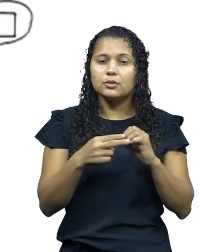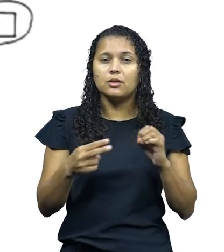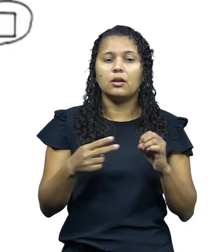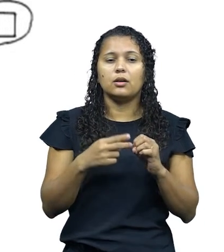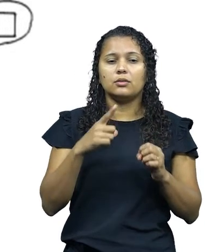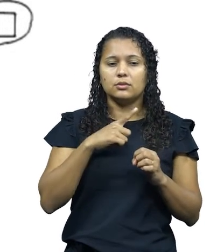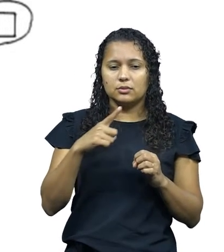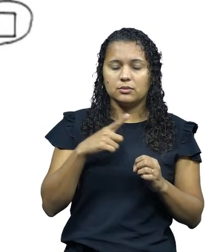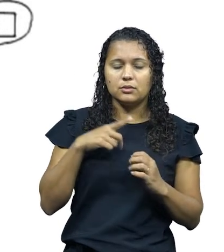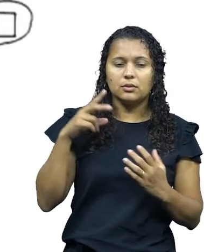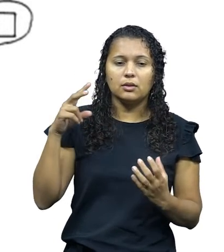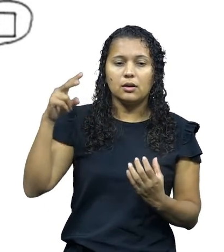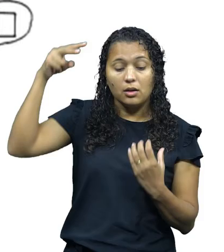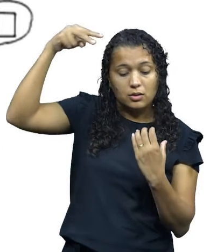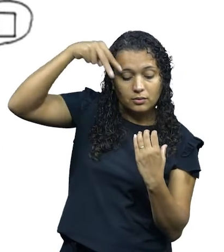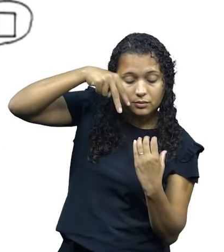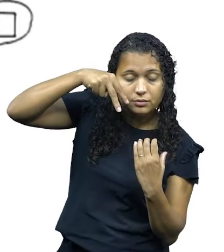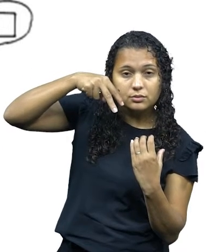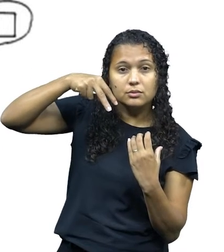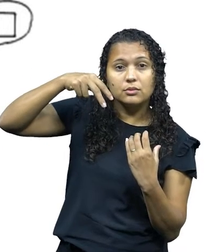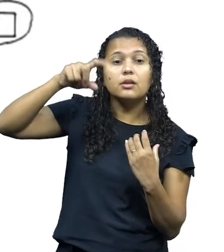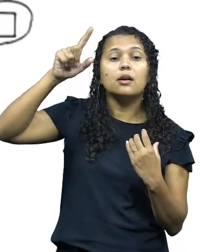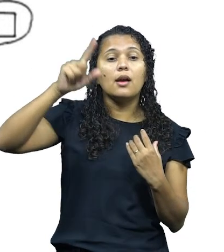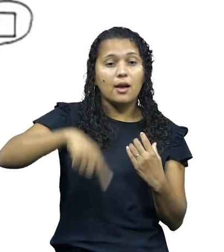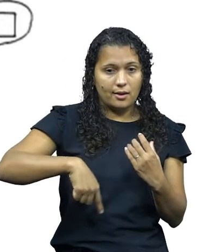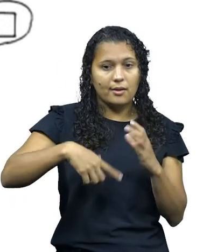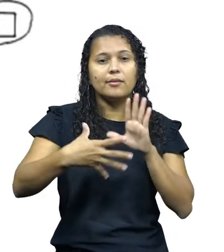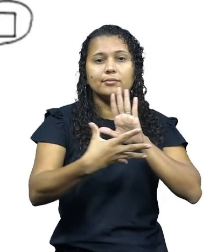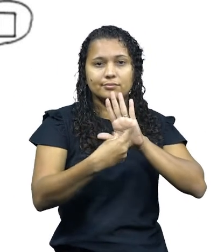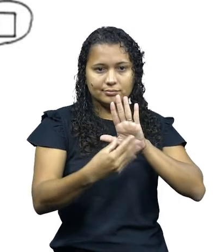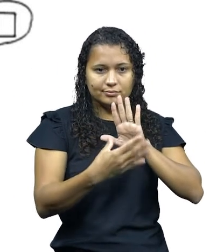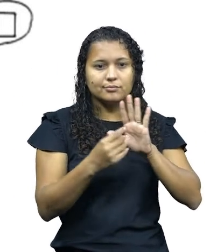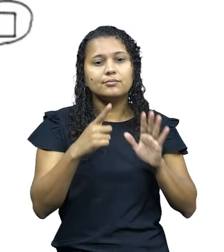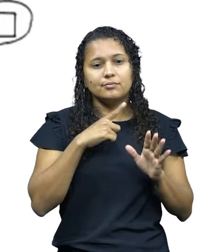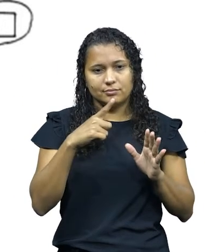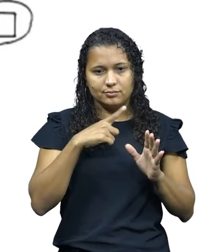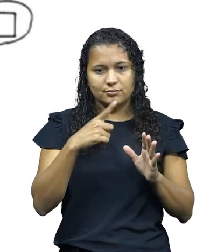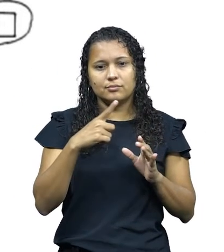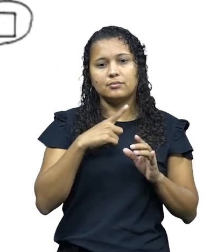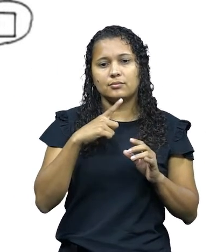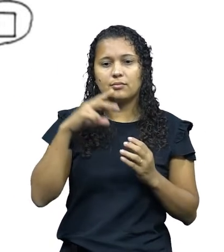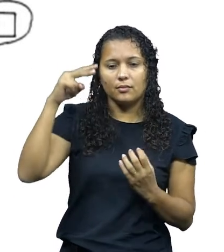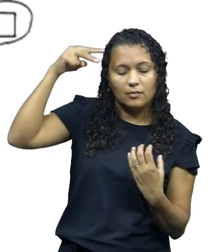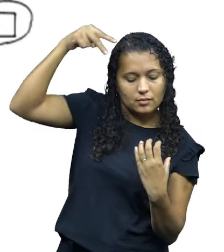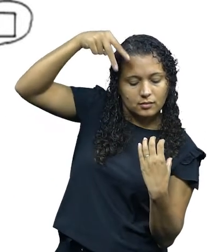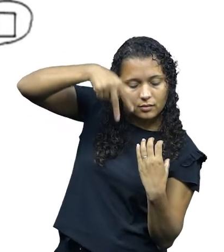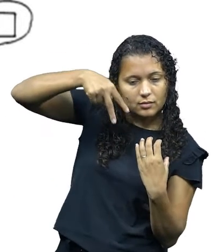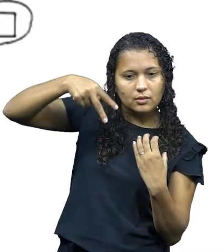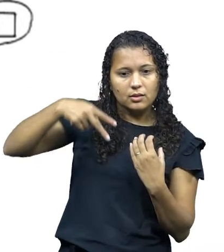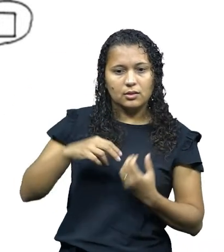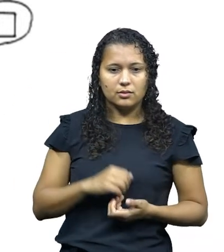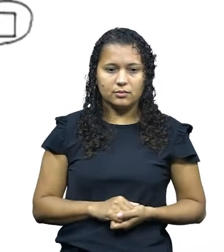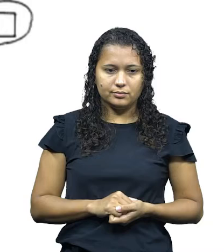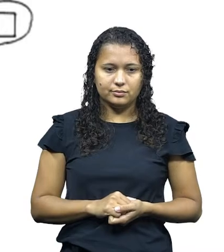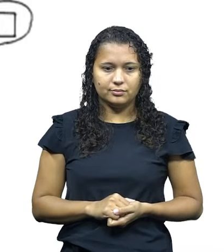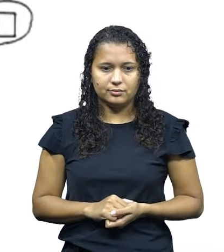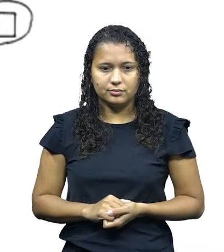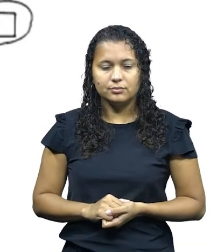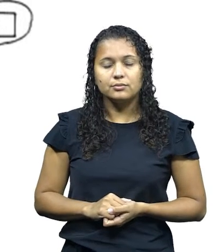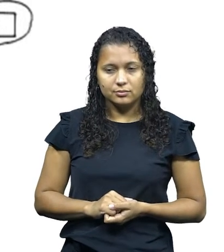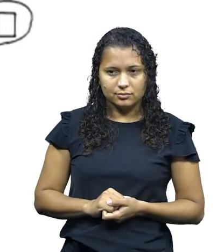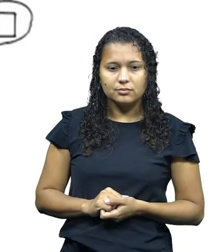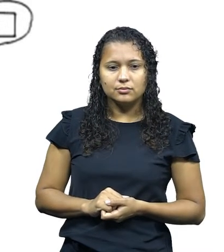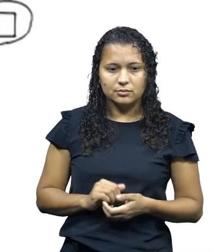objeto observado pela vista superior e ele é projetado, ele tem sua projeção aqui no